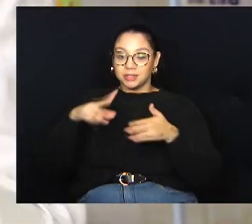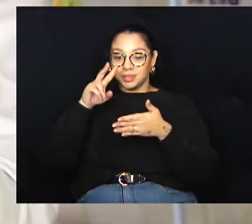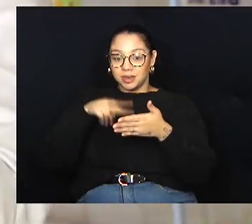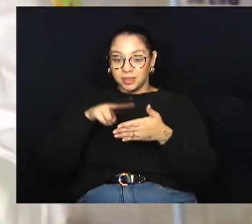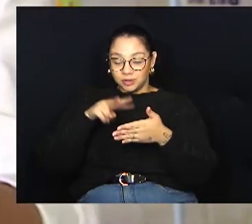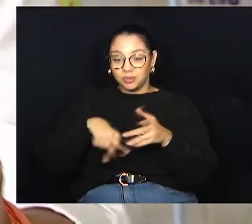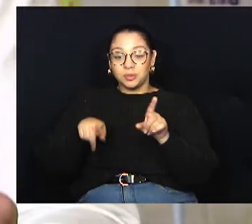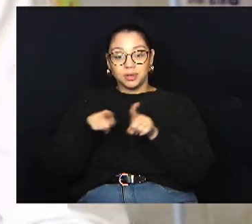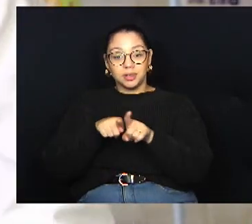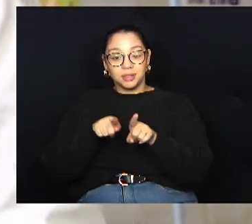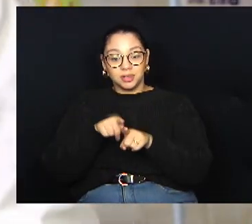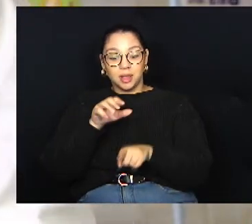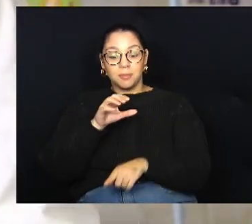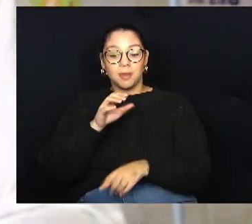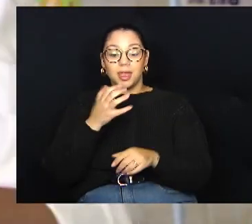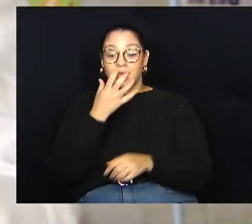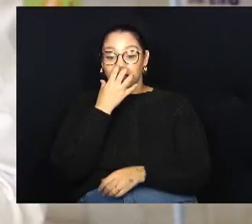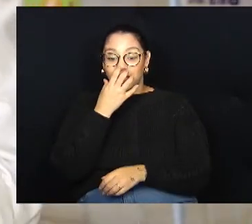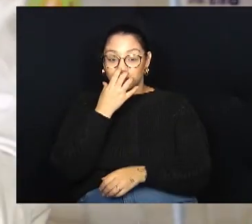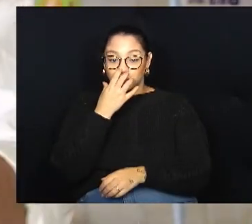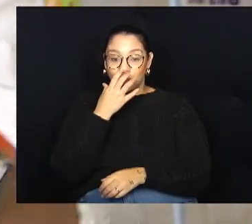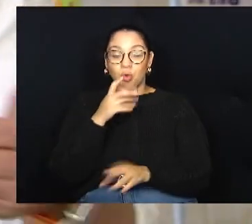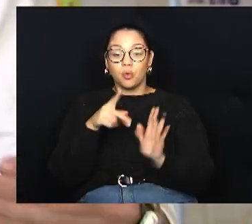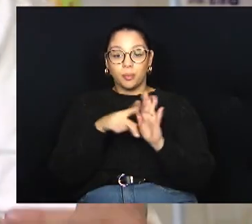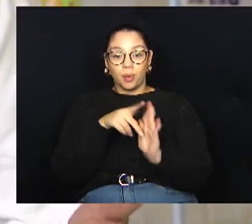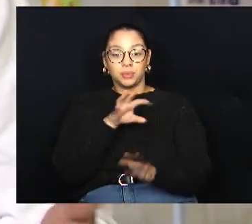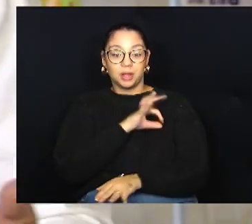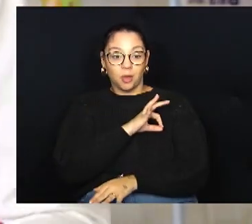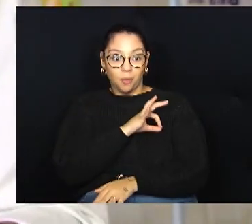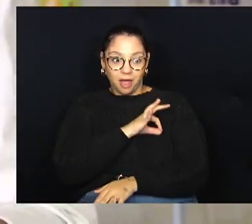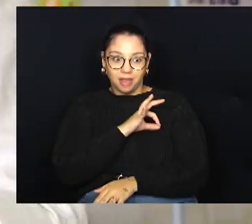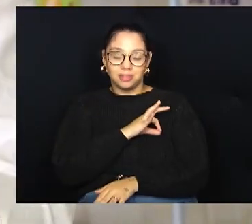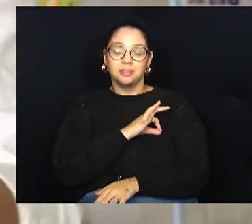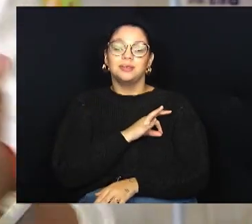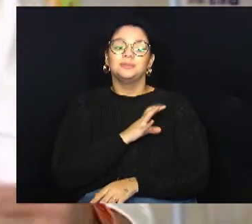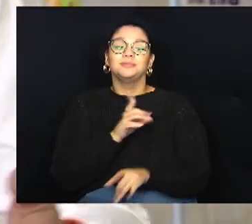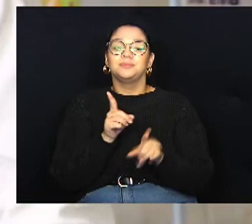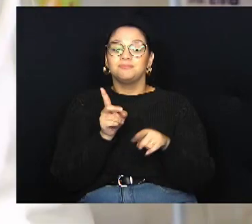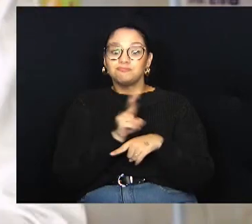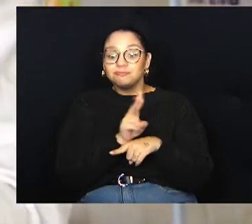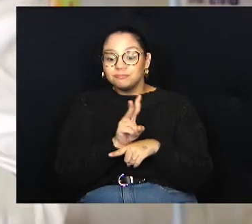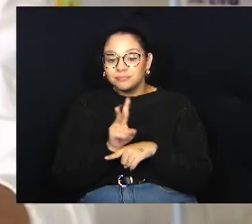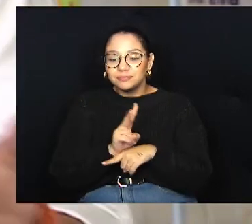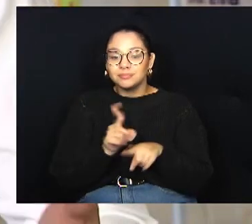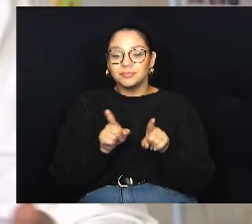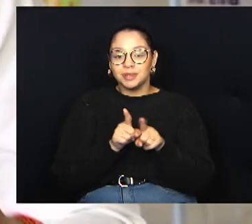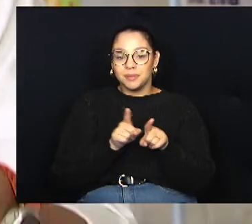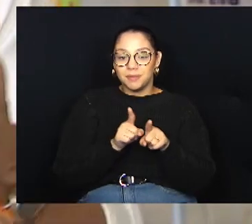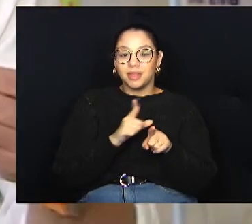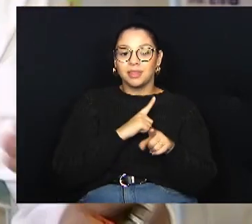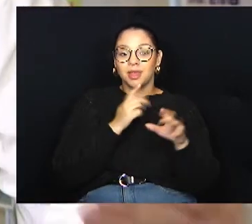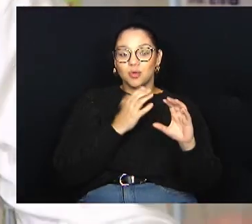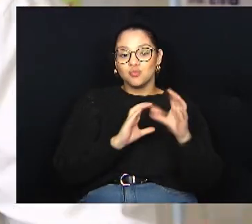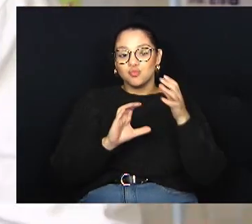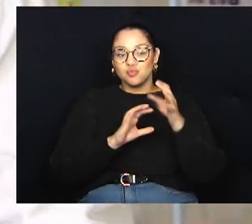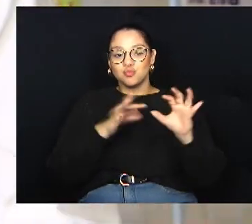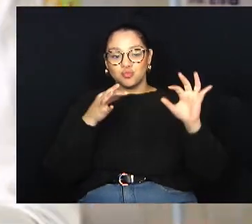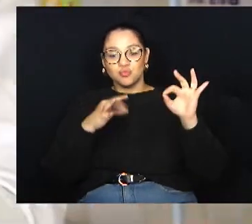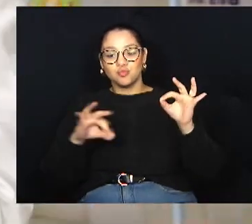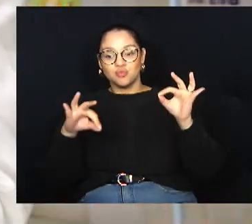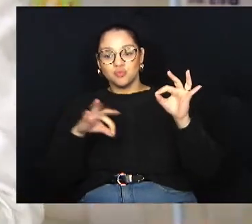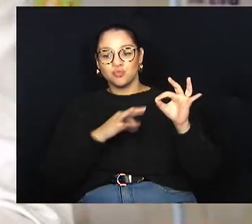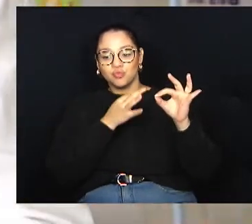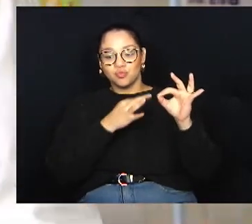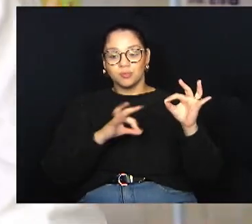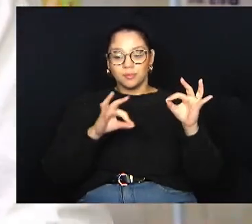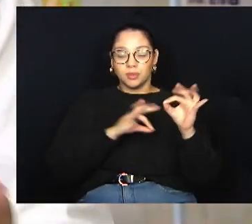Guarda, vai ter apresentação de coral, vai ser uma festa, um encerramento envolvendo a parte cultural, a parte de educação.